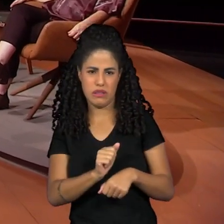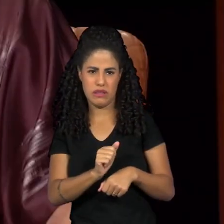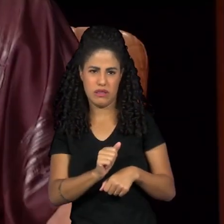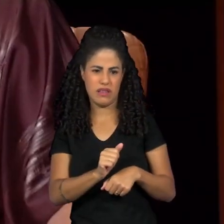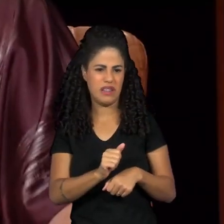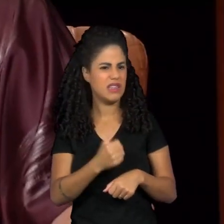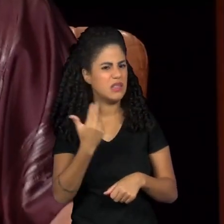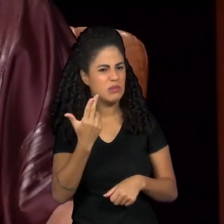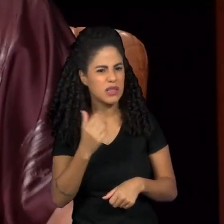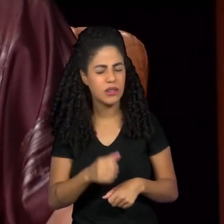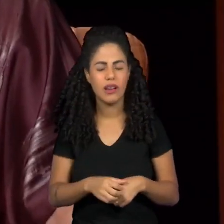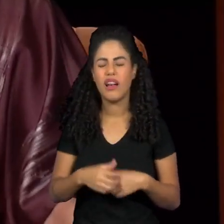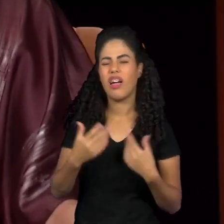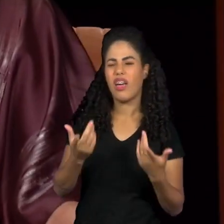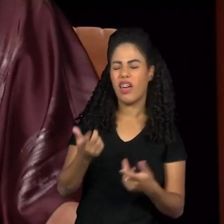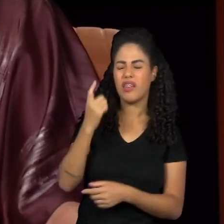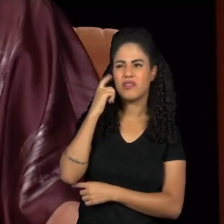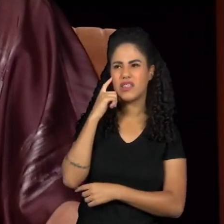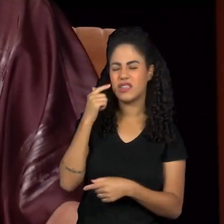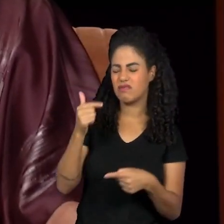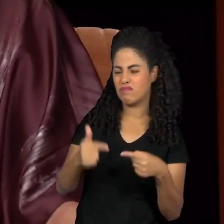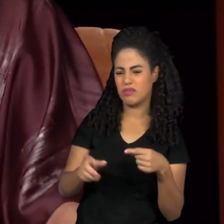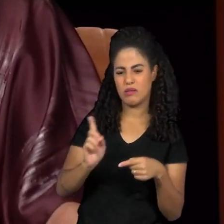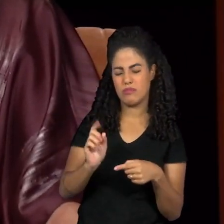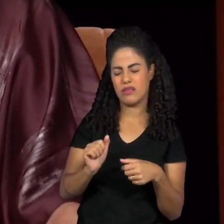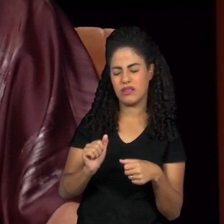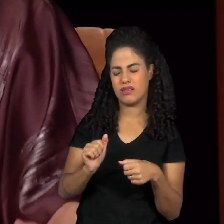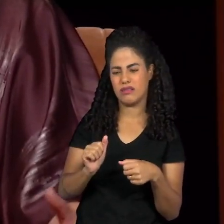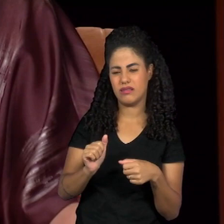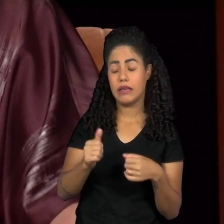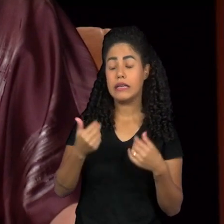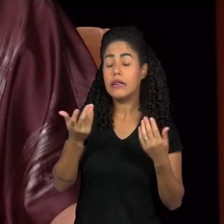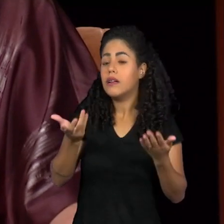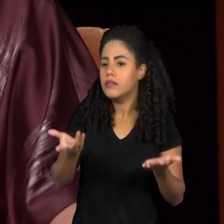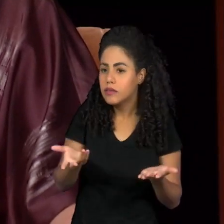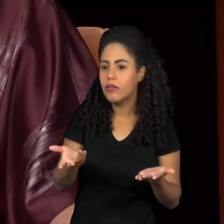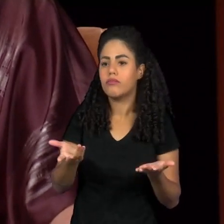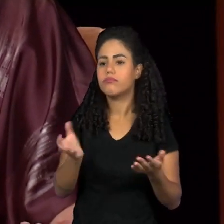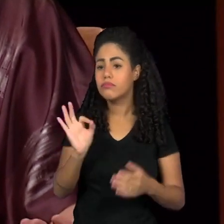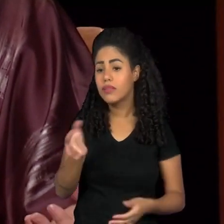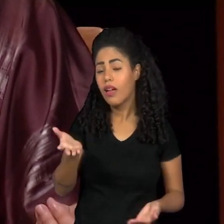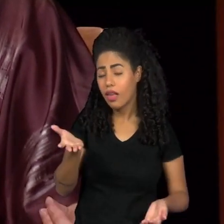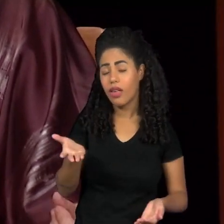rolou, né? Não rolou, mas é isso, né? Como